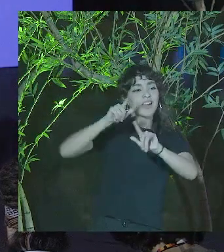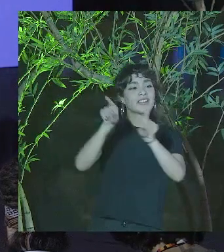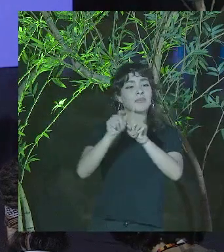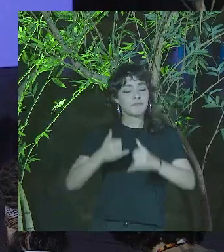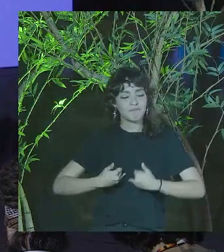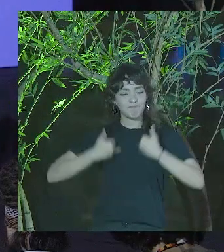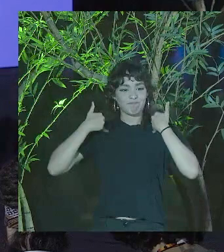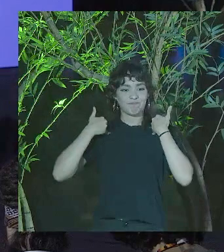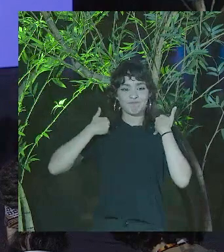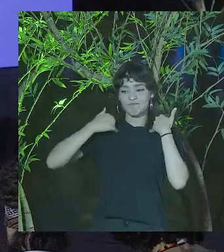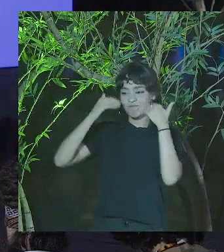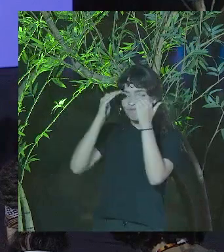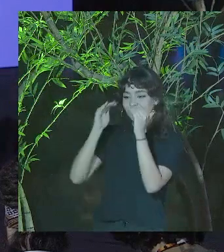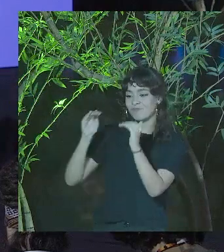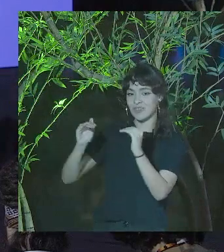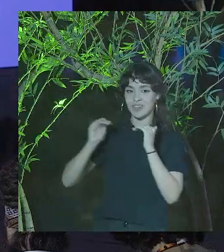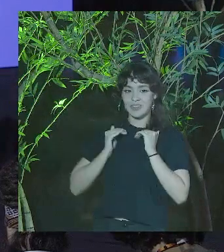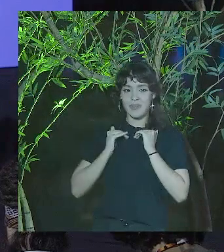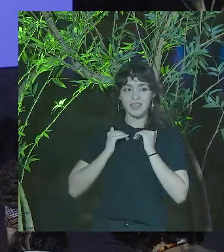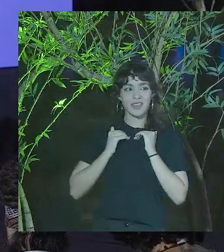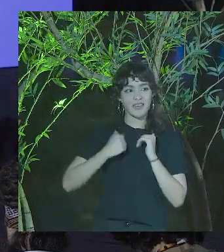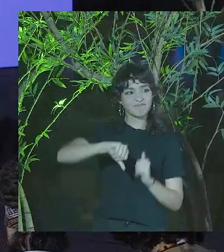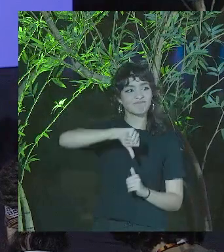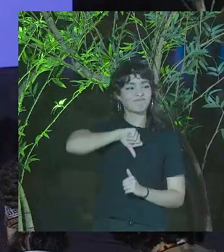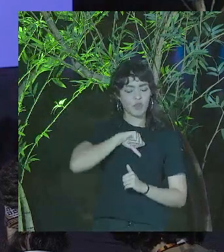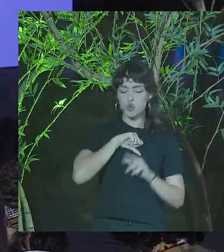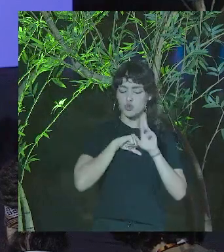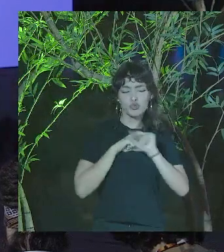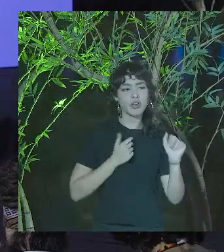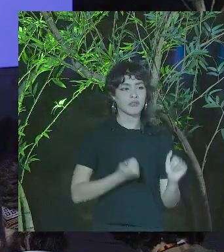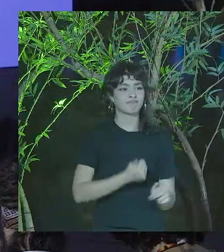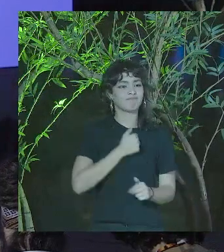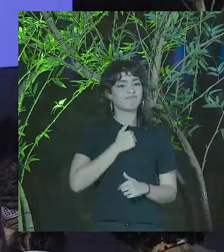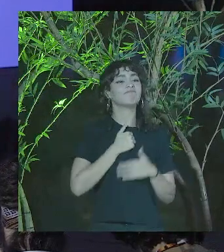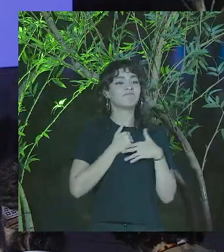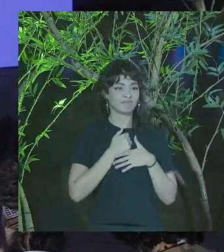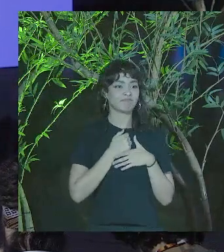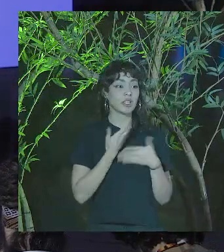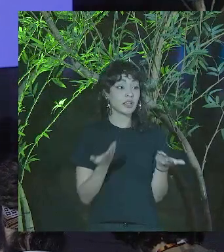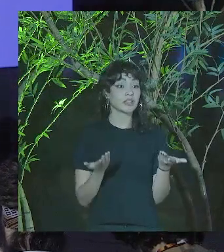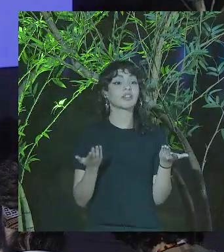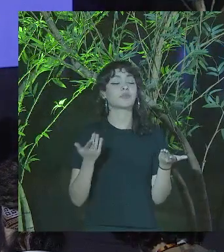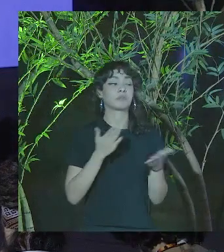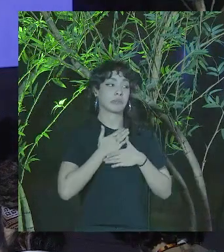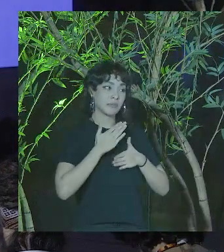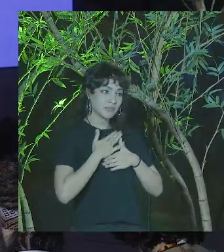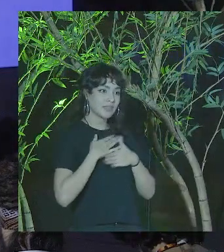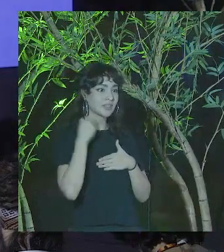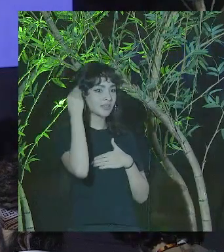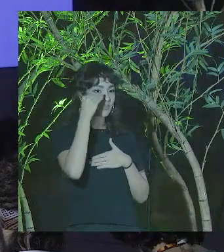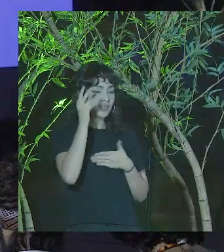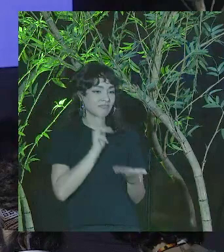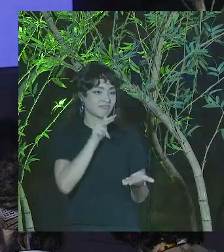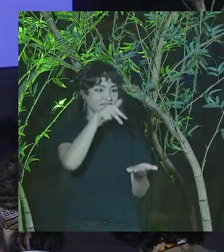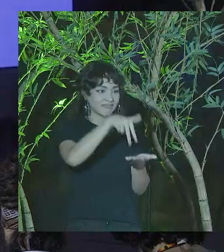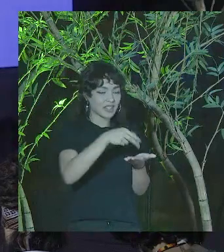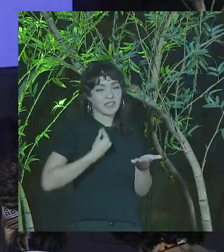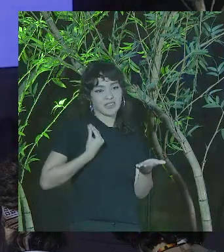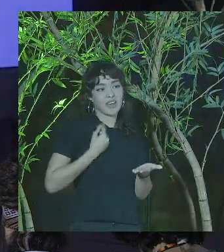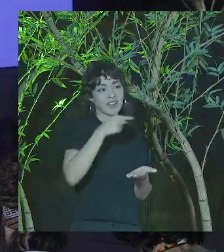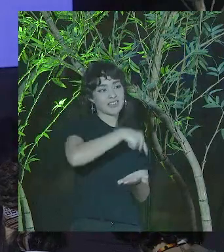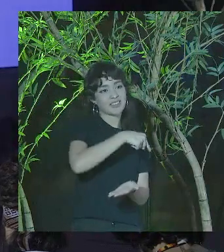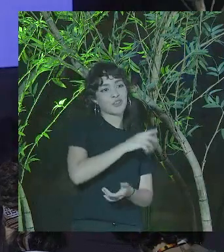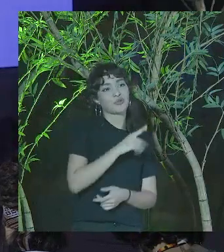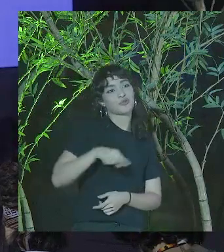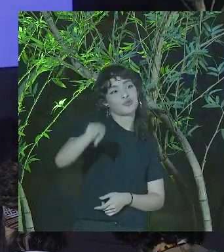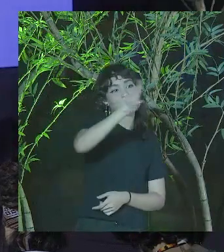é não me sentir pequena. Então, chegar nesse espaço aqui, estar aqui com vocês, confesso, né, que eu não tenho